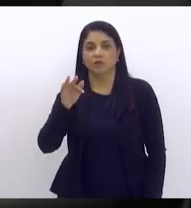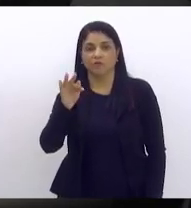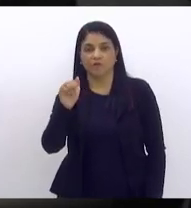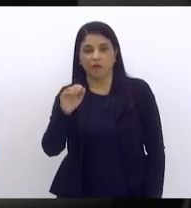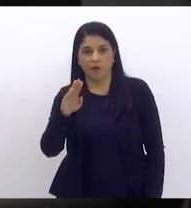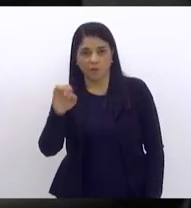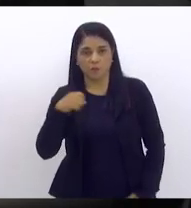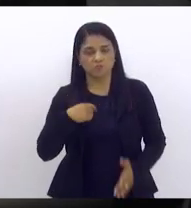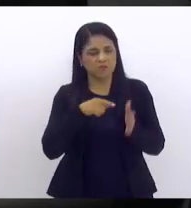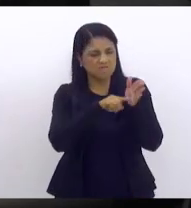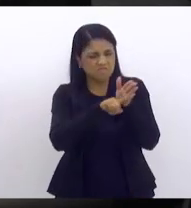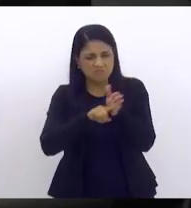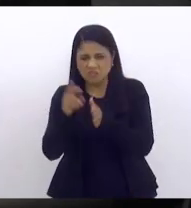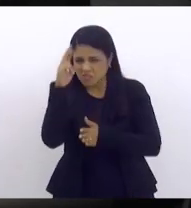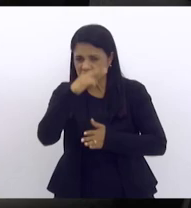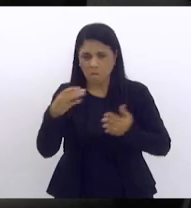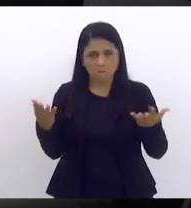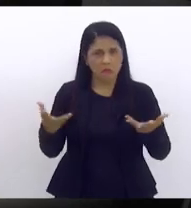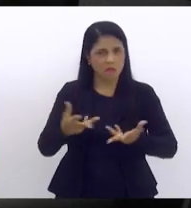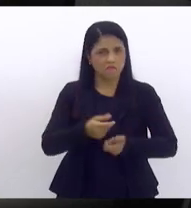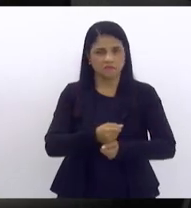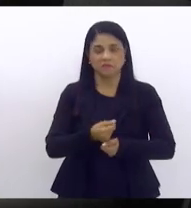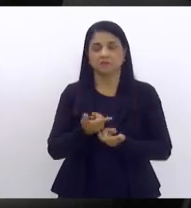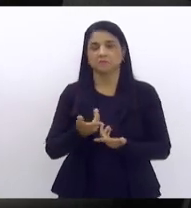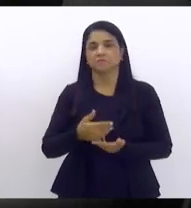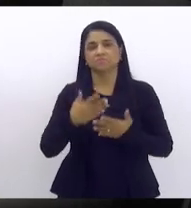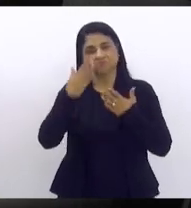foi realizada. Muito obrigado.